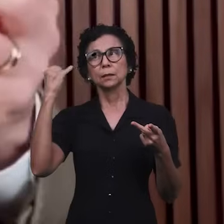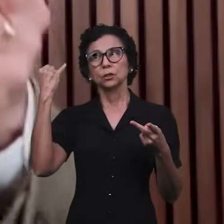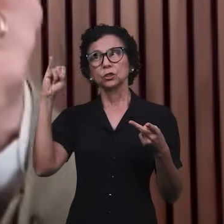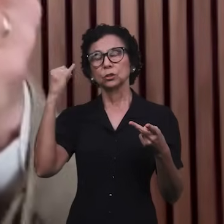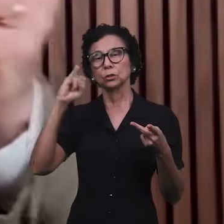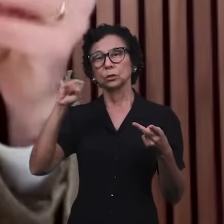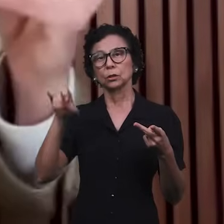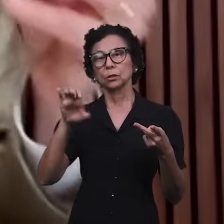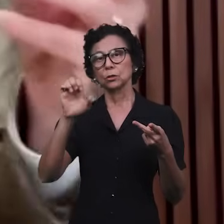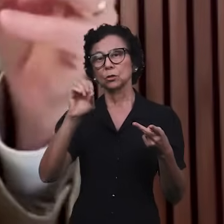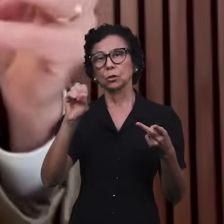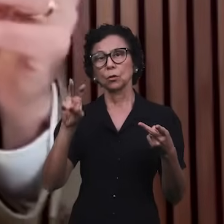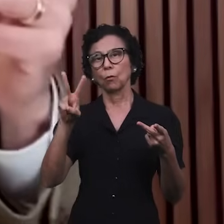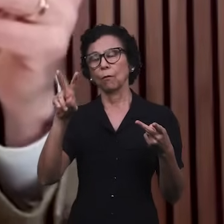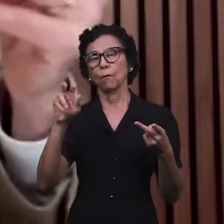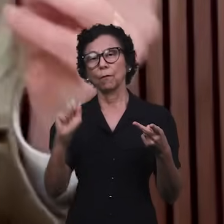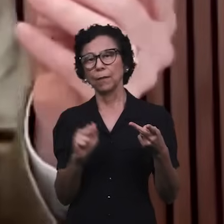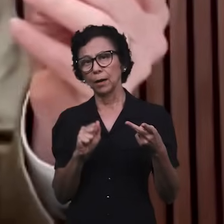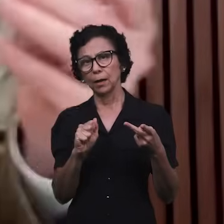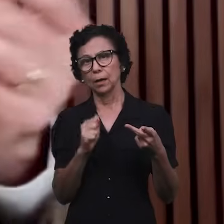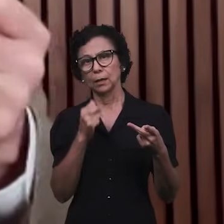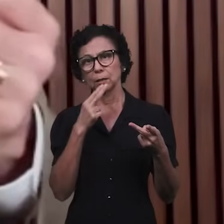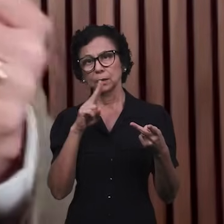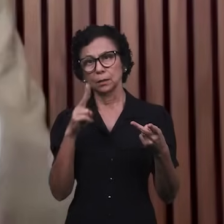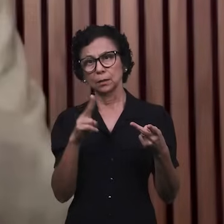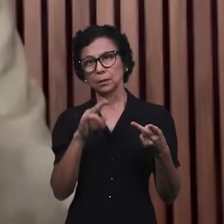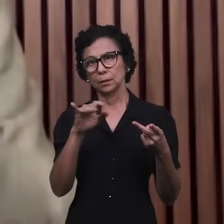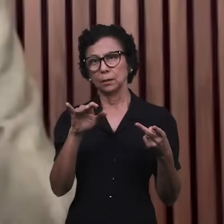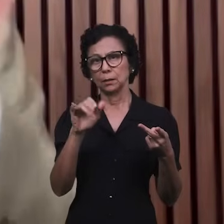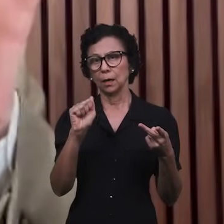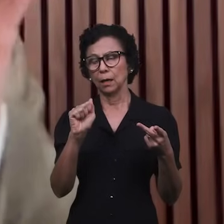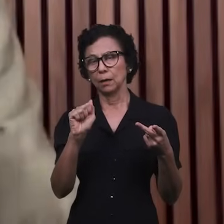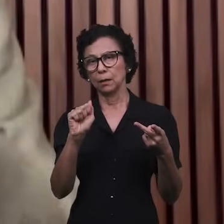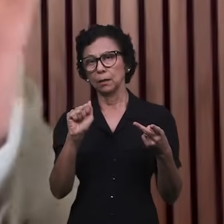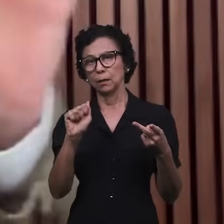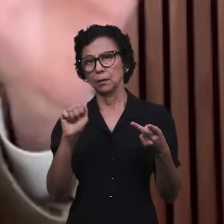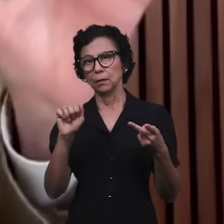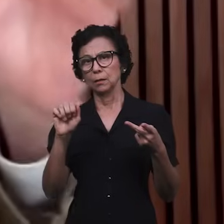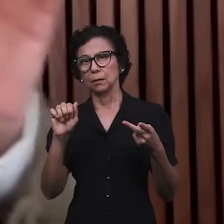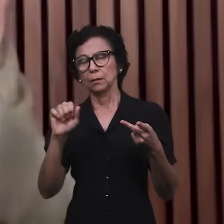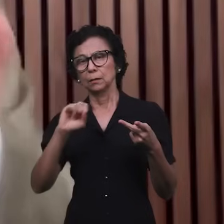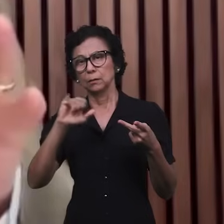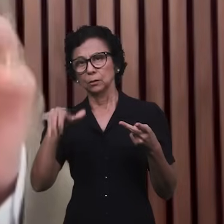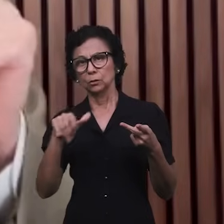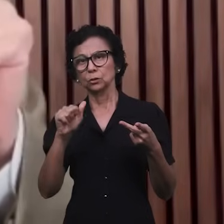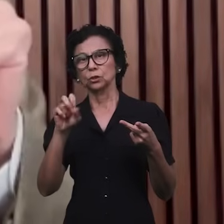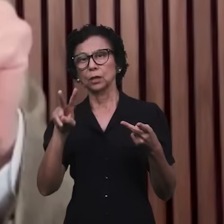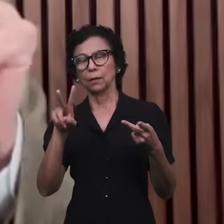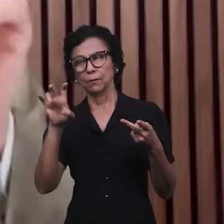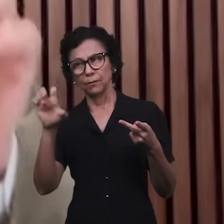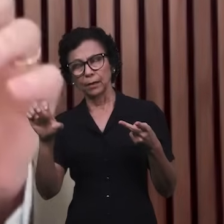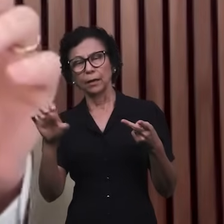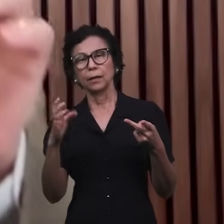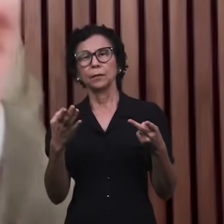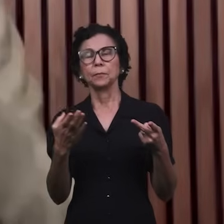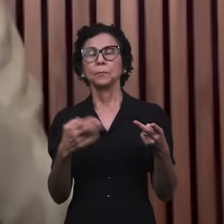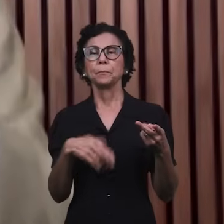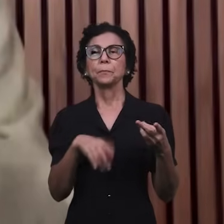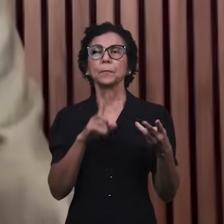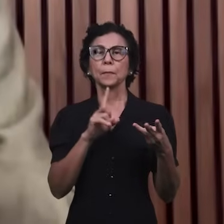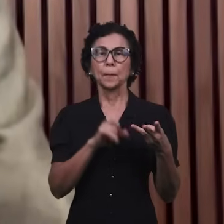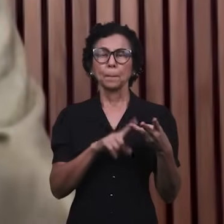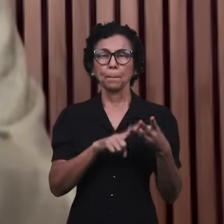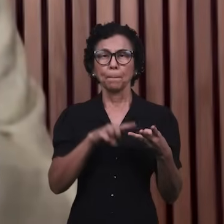essa terminação Iá no hebraico, né, refere-se a Iavé ou a Jeová. Então,